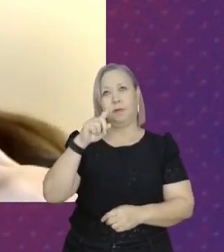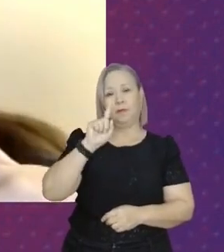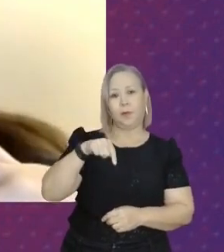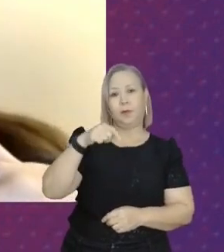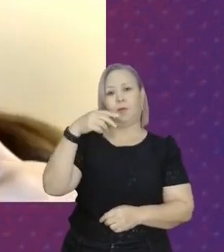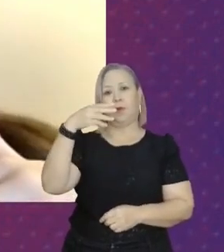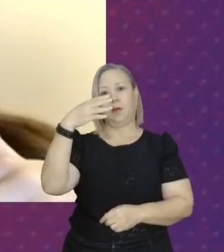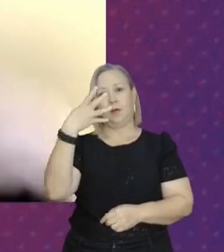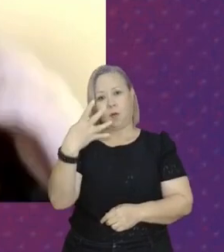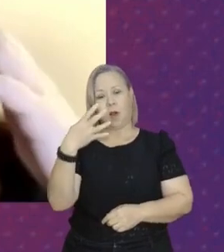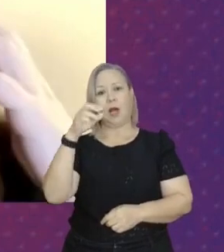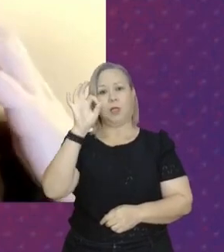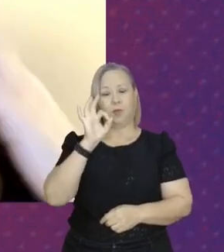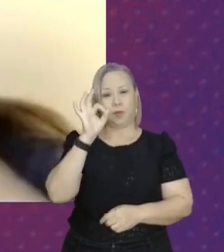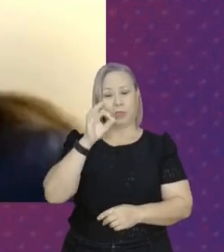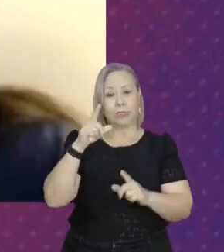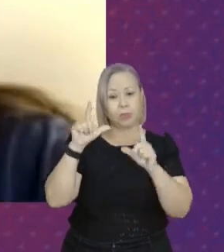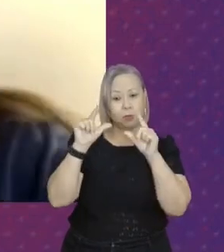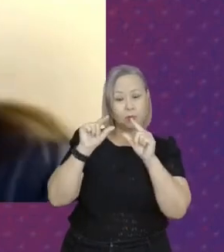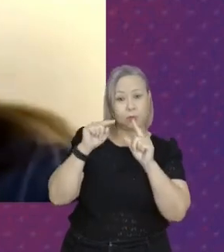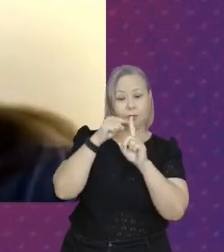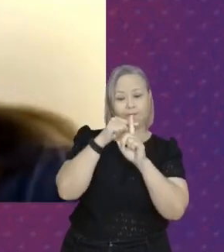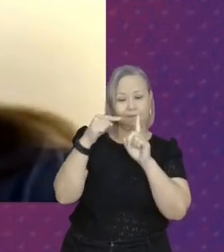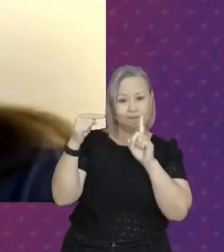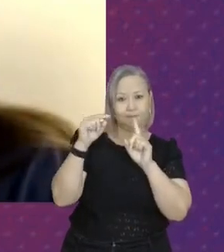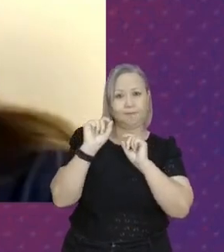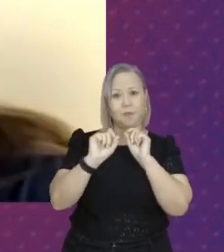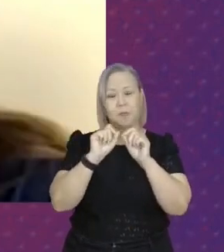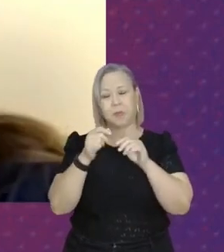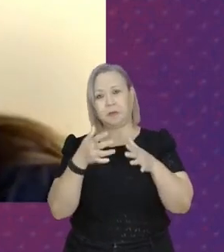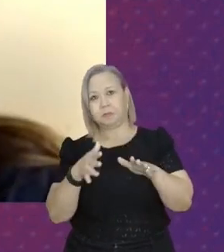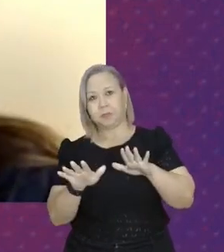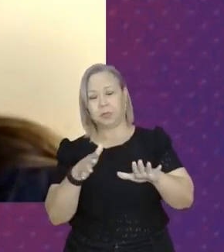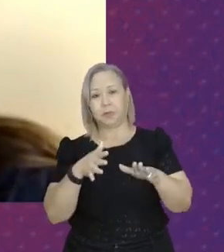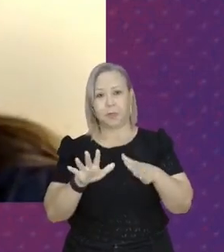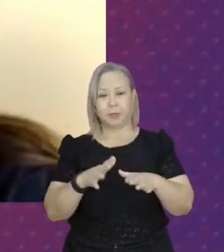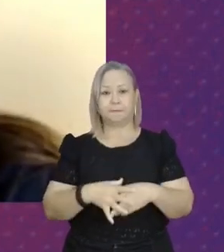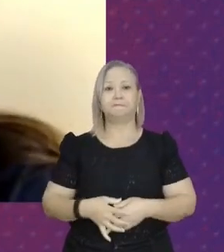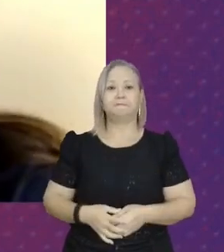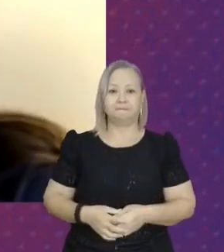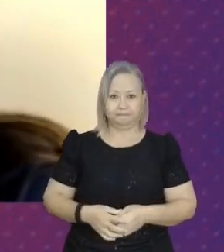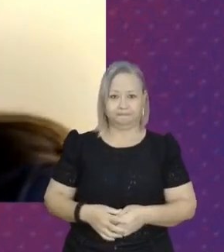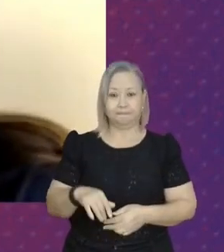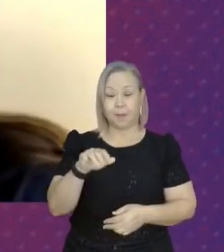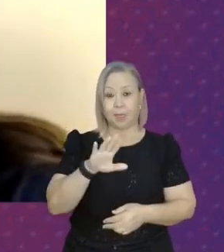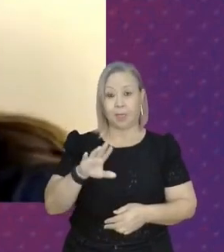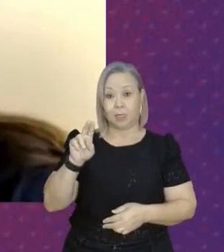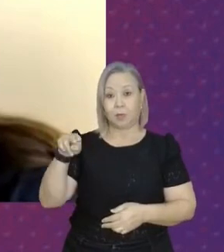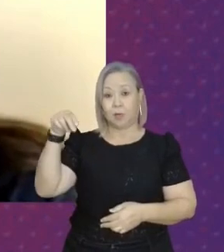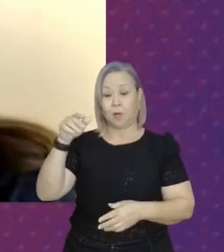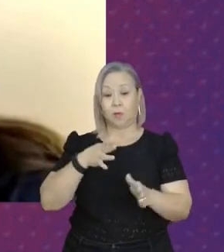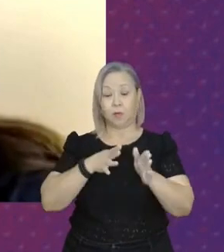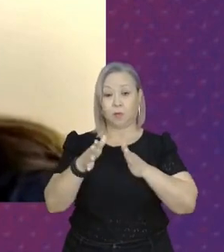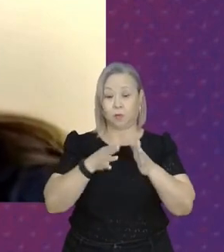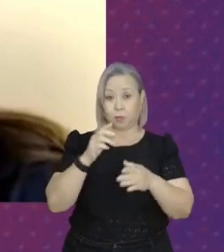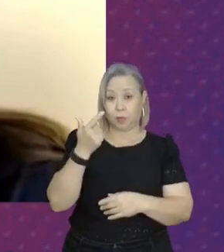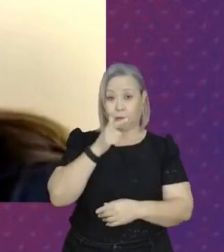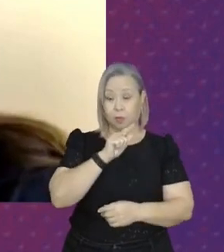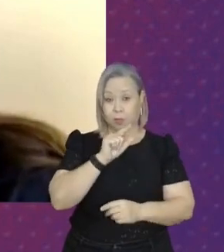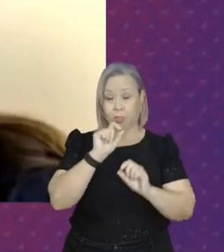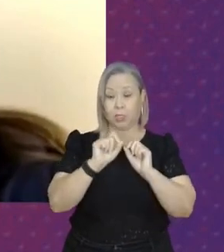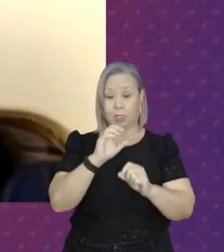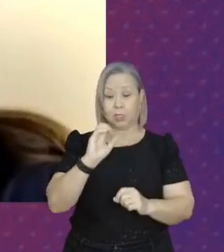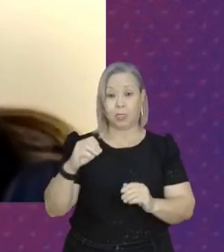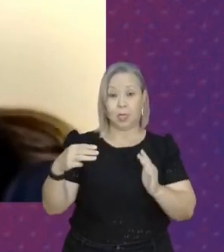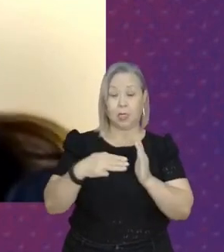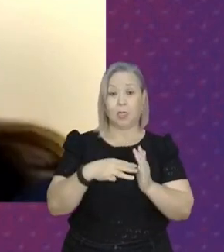14,4%, né? Então, é menos da metade da média. Na região norte, o acesso de crianças de 0 a 3 anos